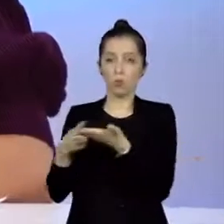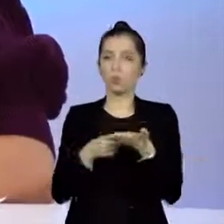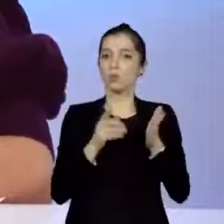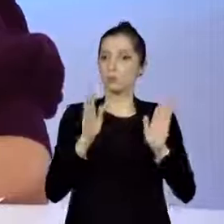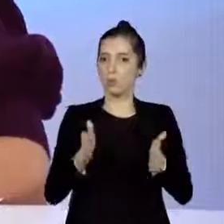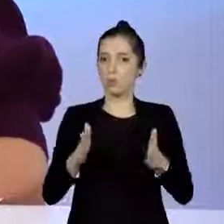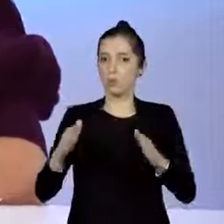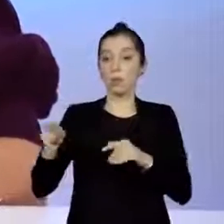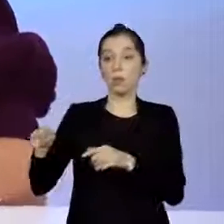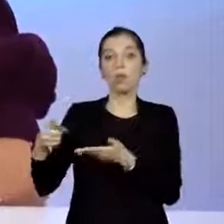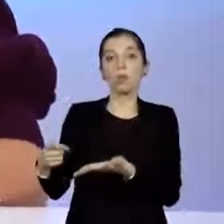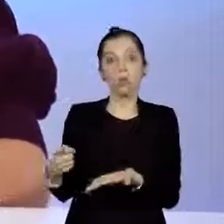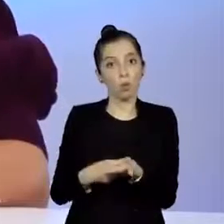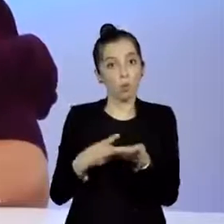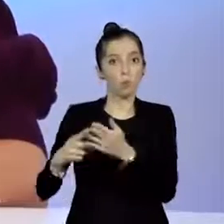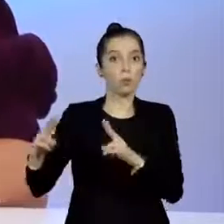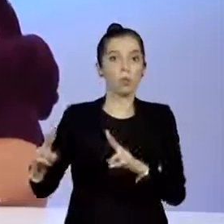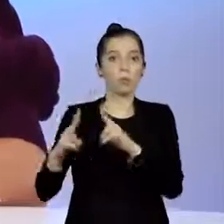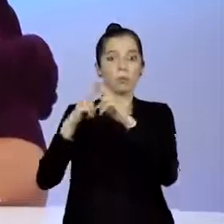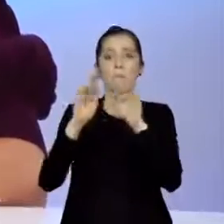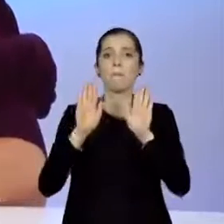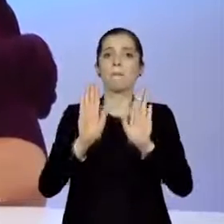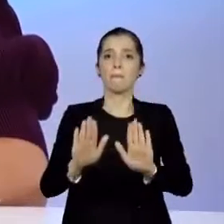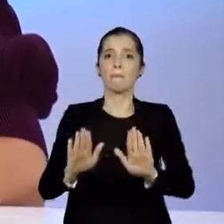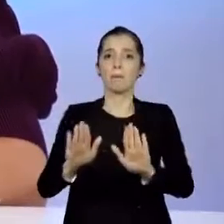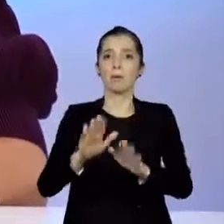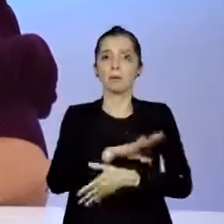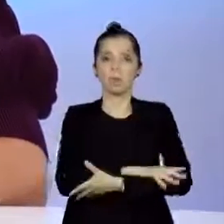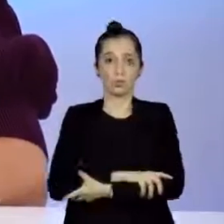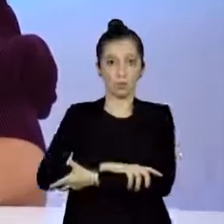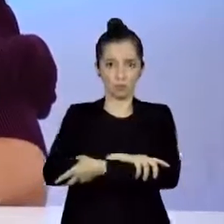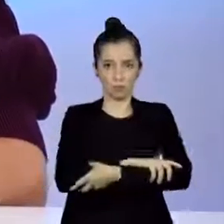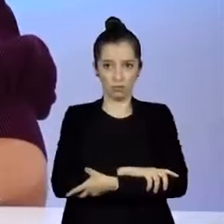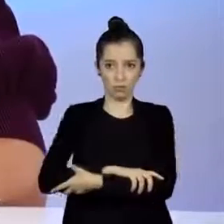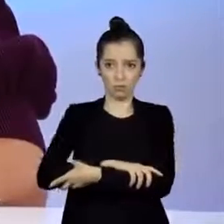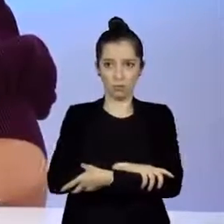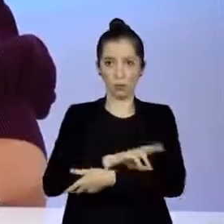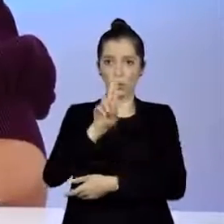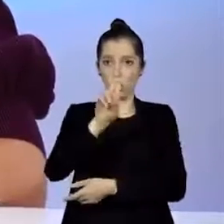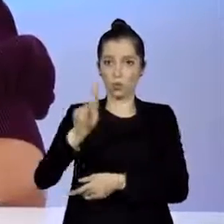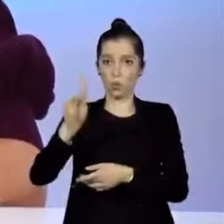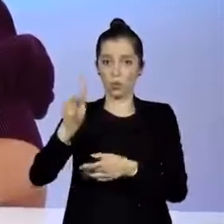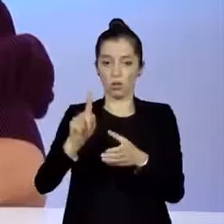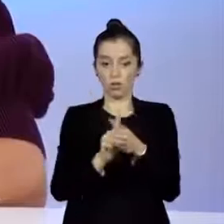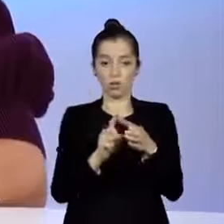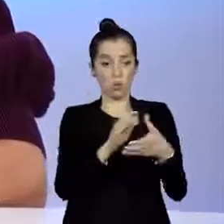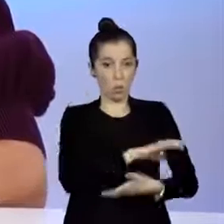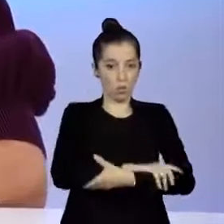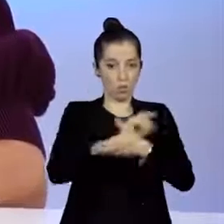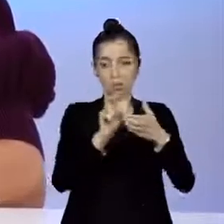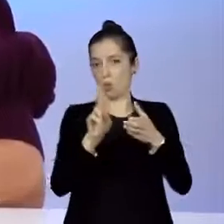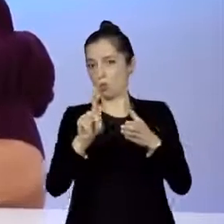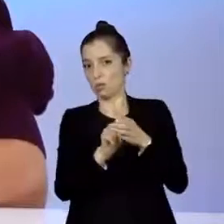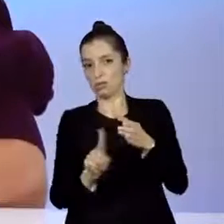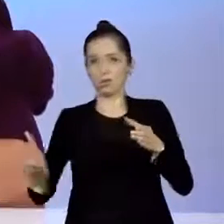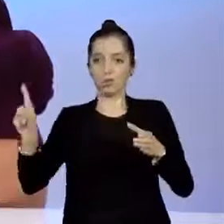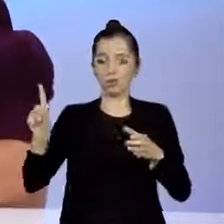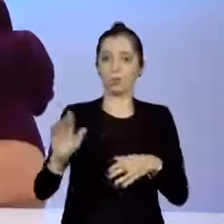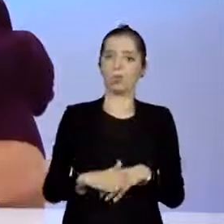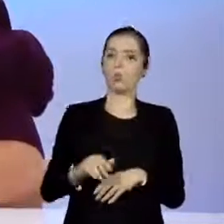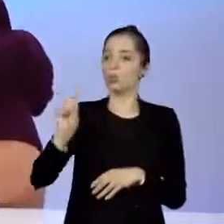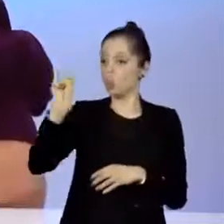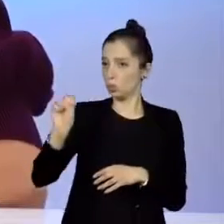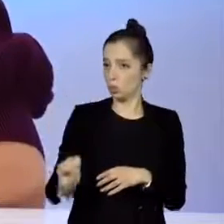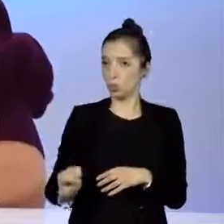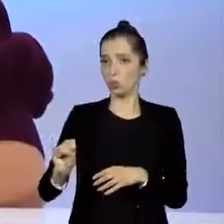novo temos essa fronteira problemática, porque o Sul ficou com a Europa e a Norte ficou com o Reino Unido. Isso pode